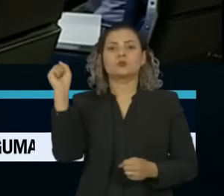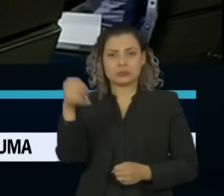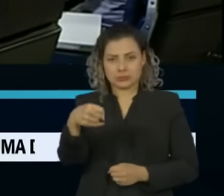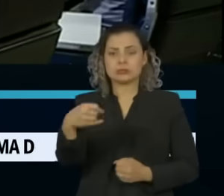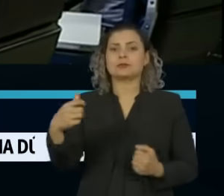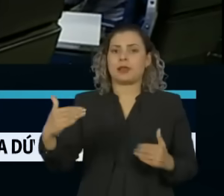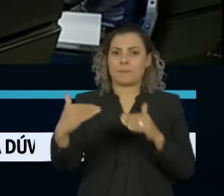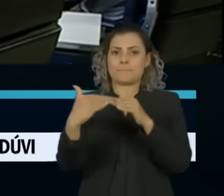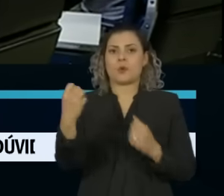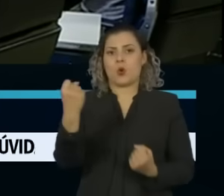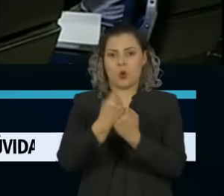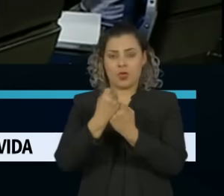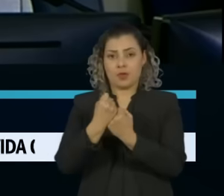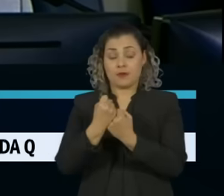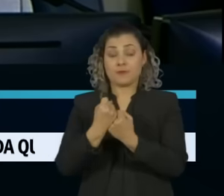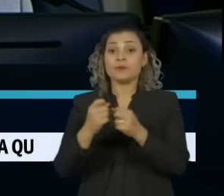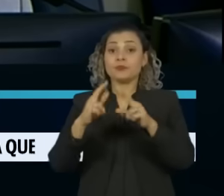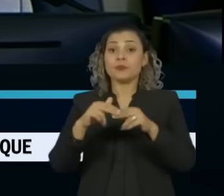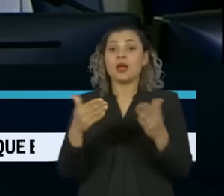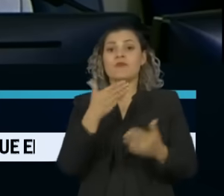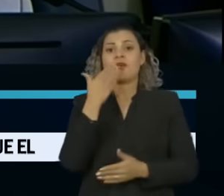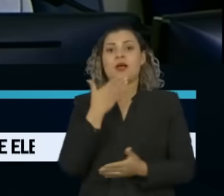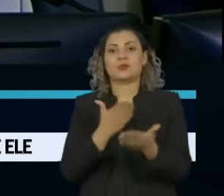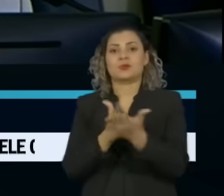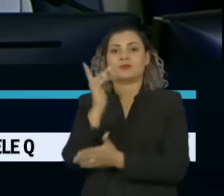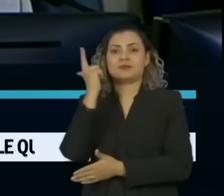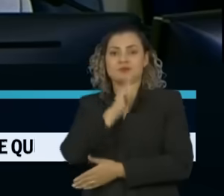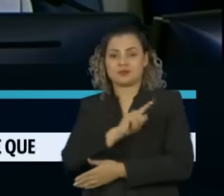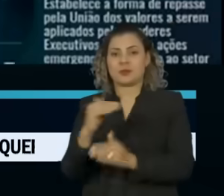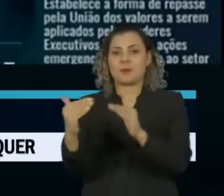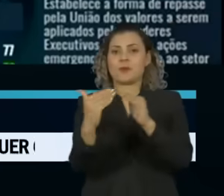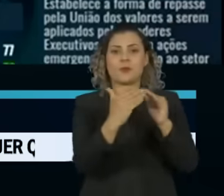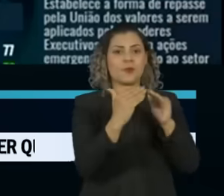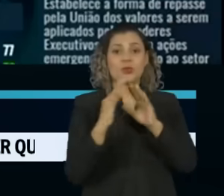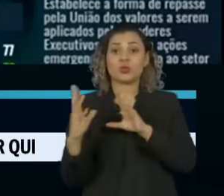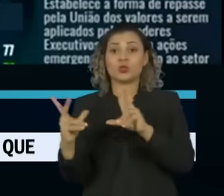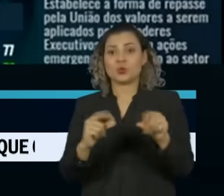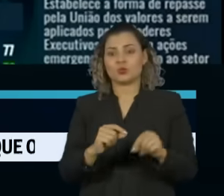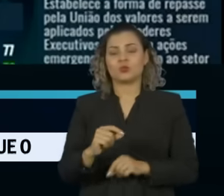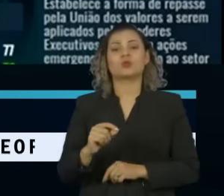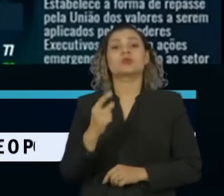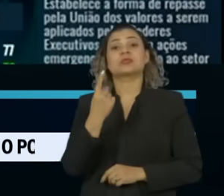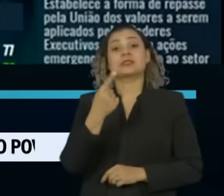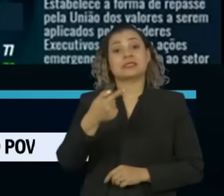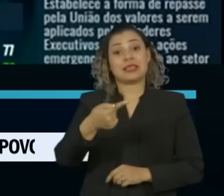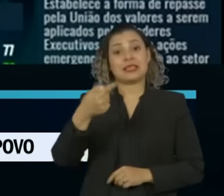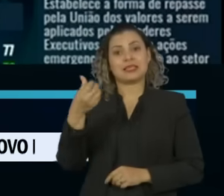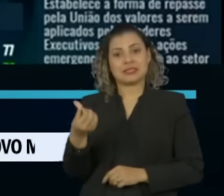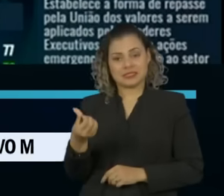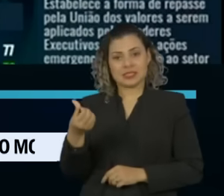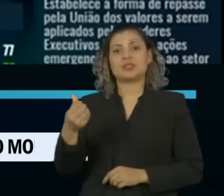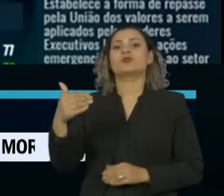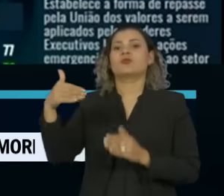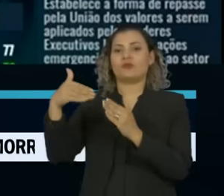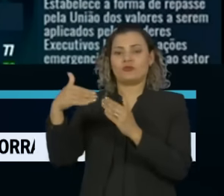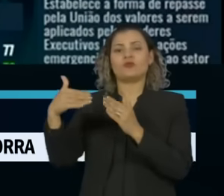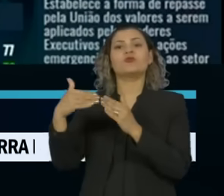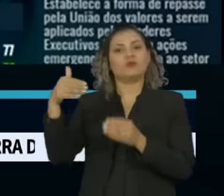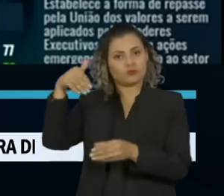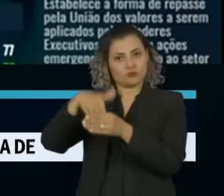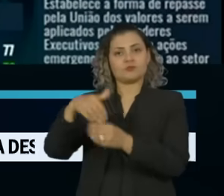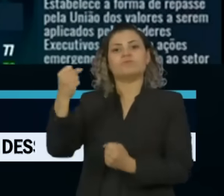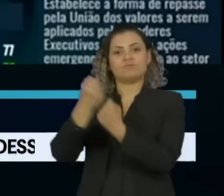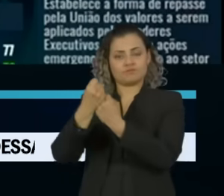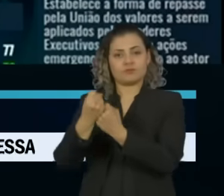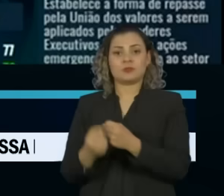governo dando o tom, ficou fácil aprovar a MP por unanimidade. Votaram sim 76, nenhum voto